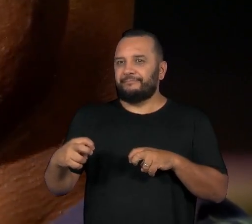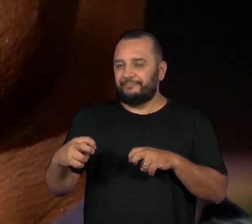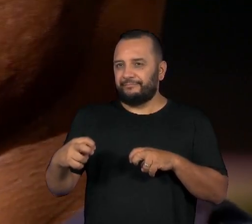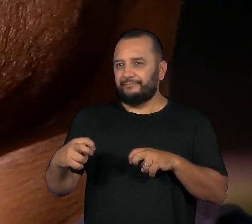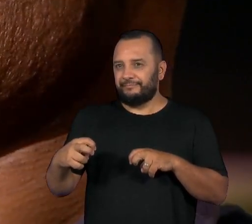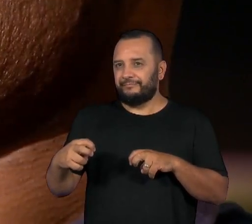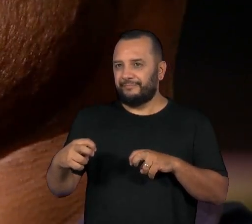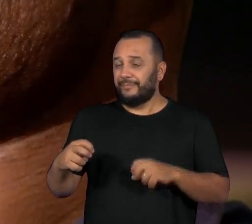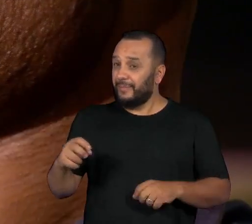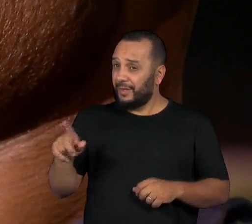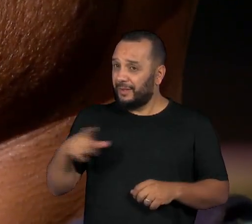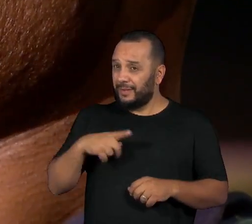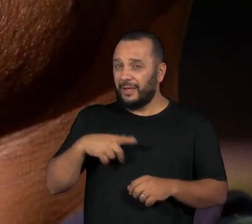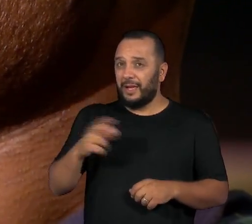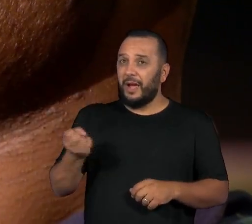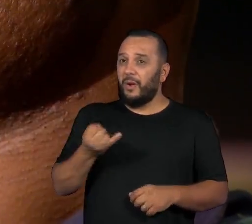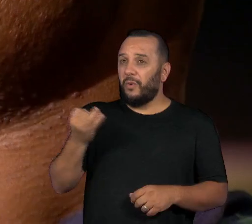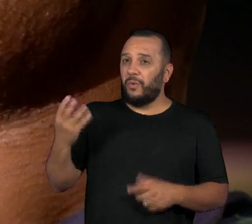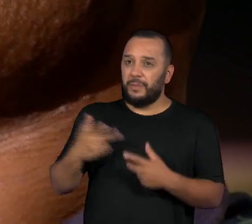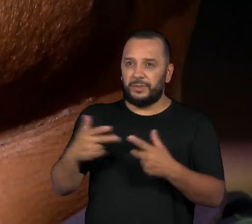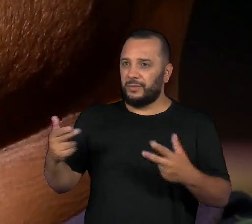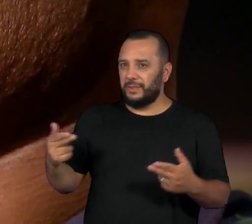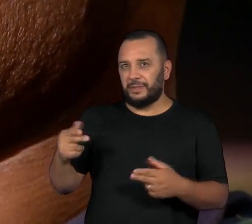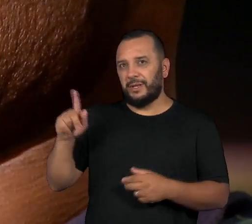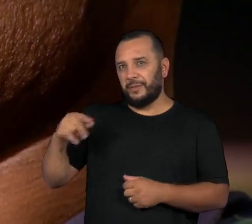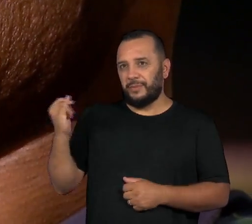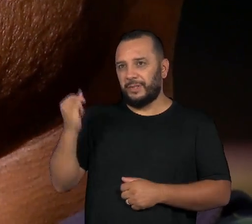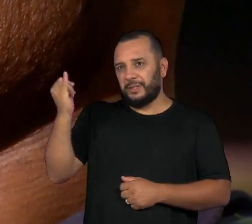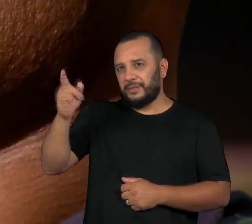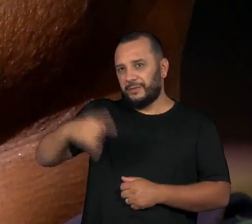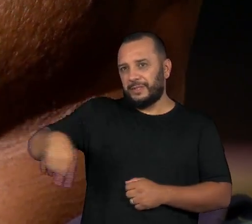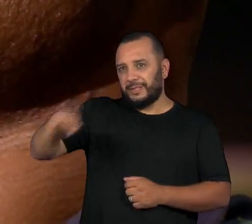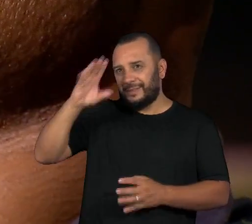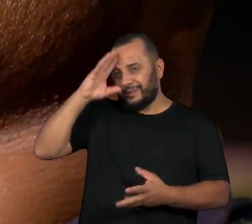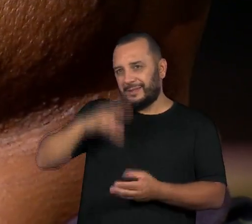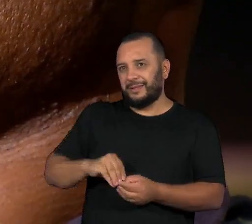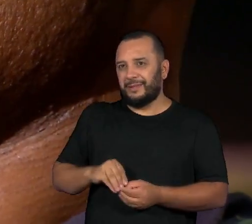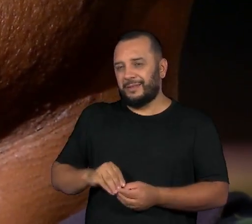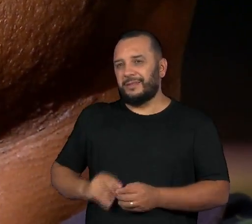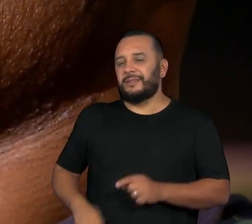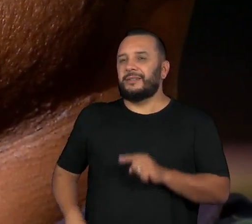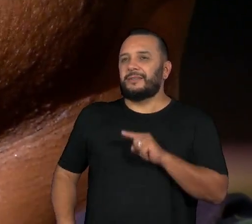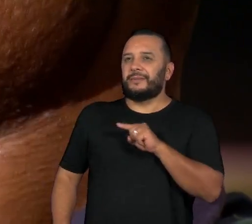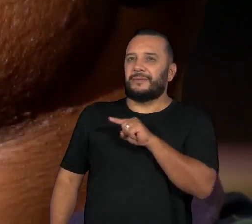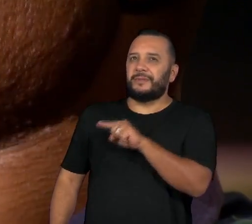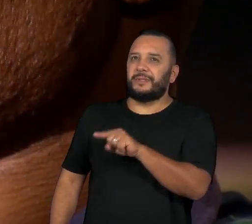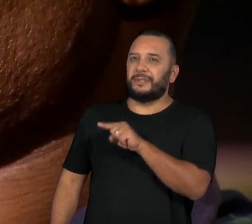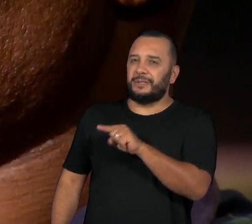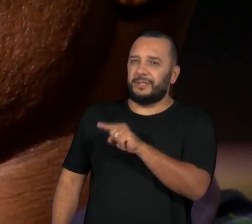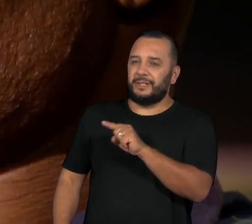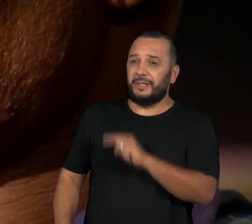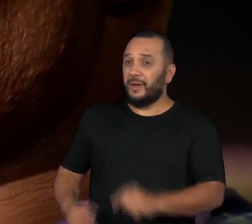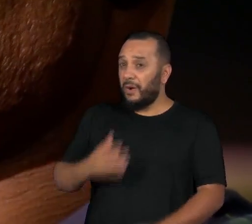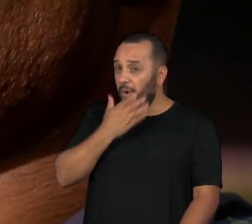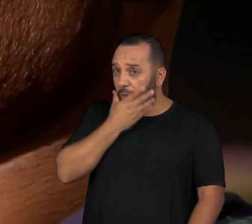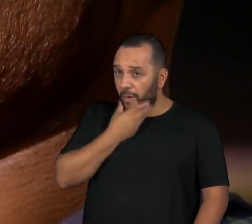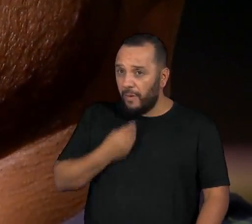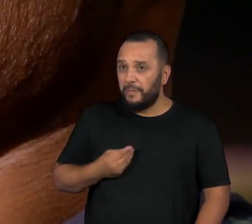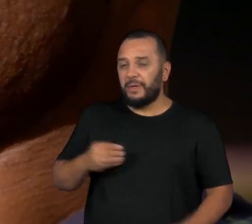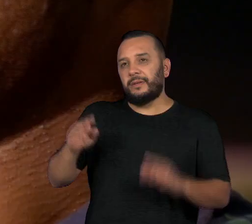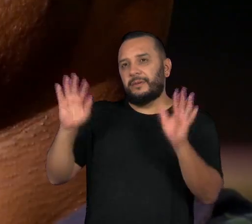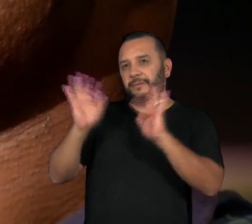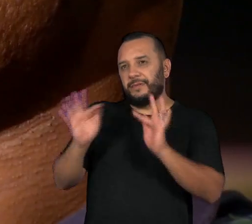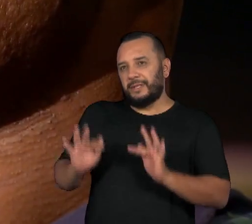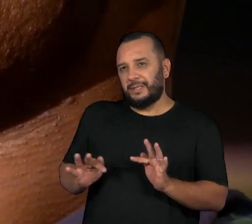tem algumas coisas aqui que são importantes você entender. Você só vai ser um homem feliz